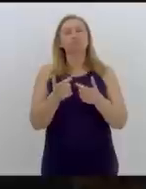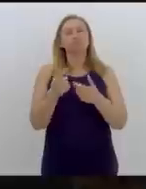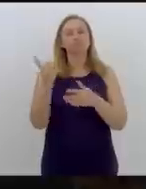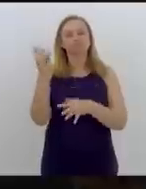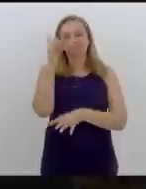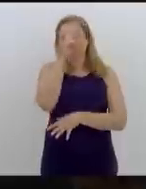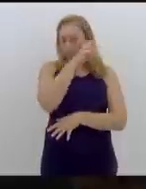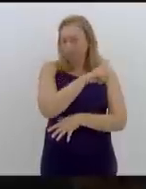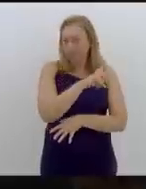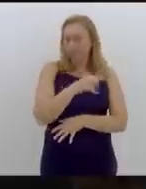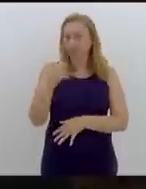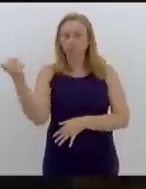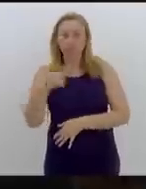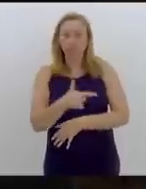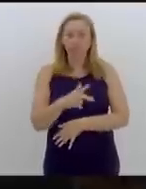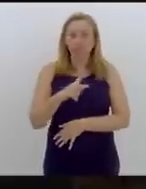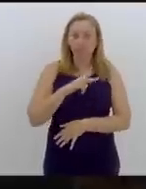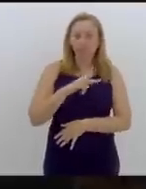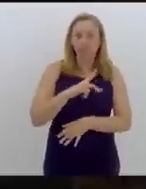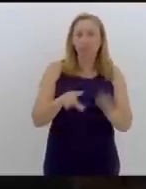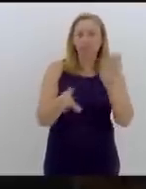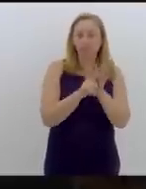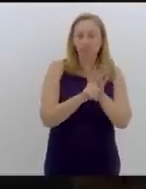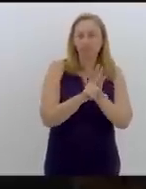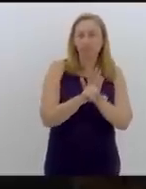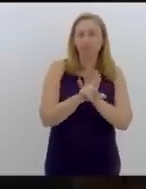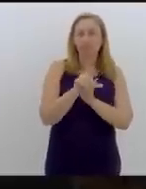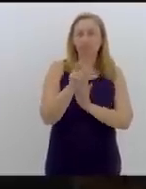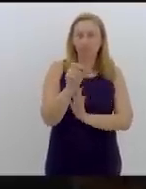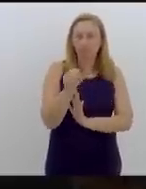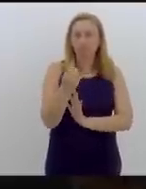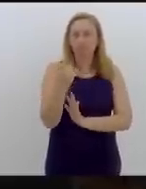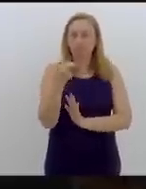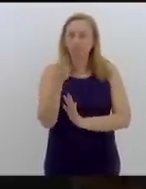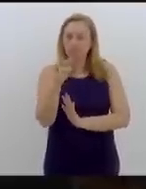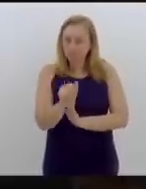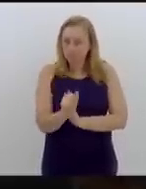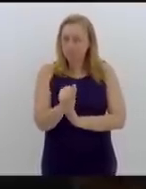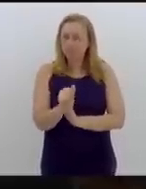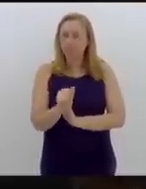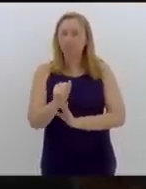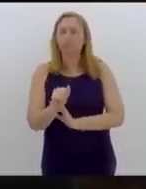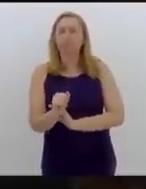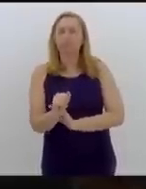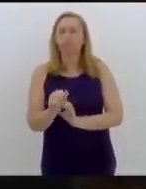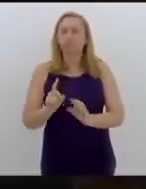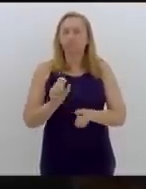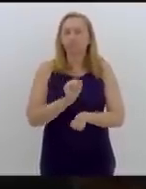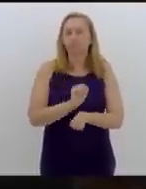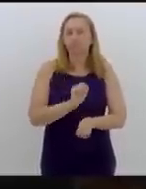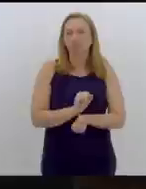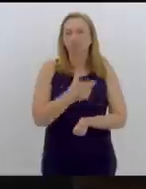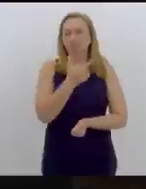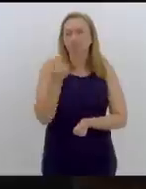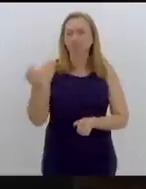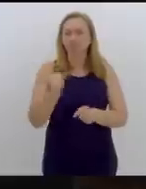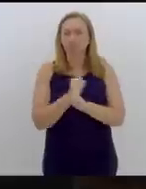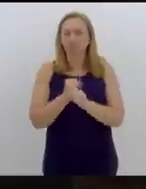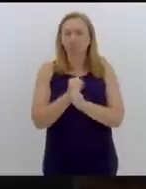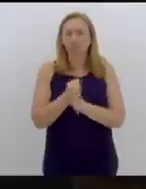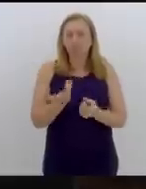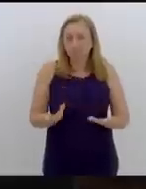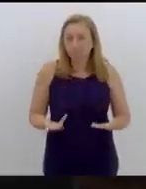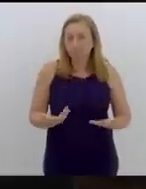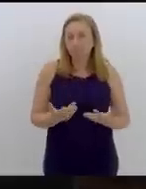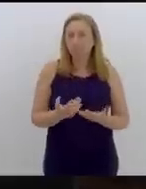do que a própria Lei Orgânica da Polícia Civil por mais necessária que fosse mas uma lei que já tinha esperado 200 anos não faria experiência